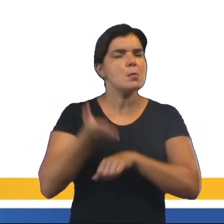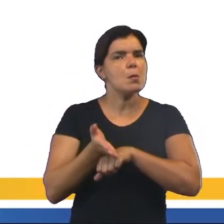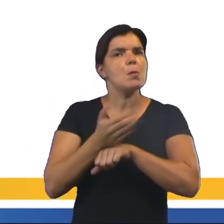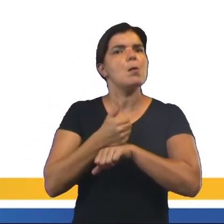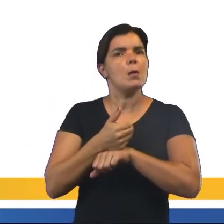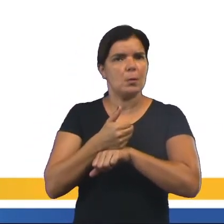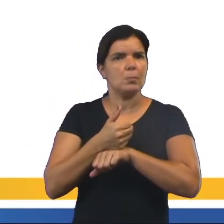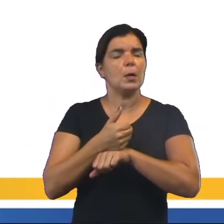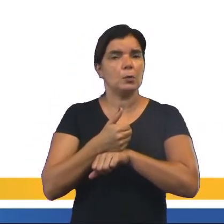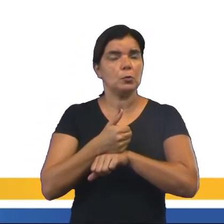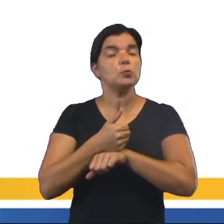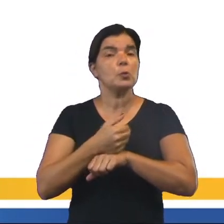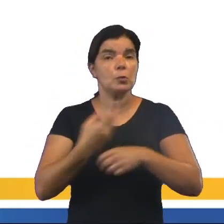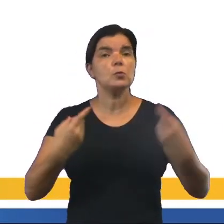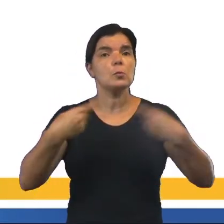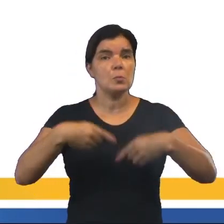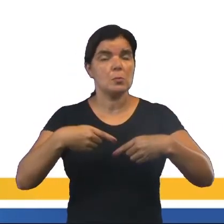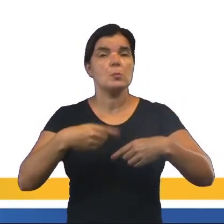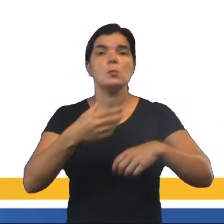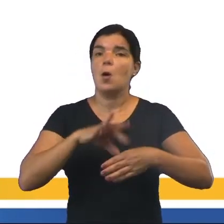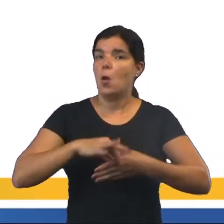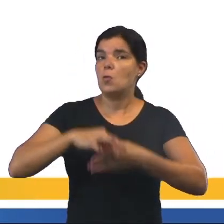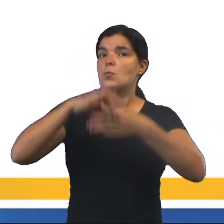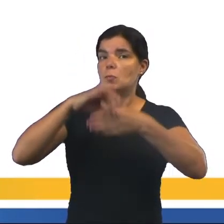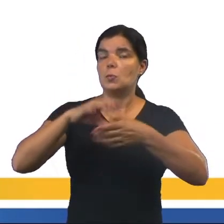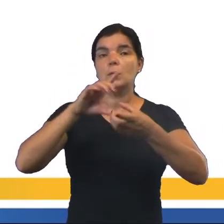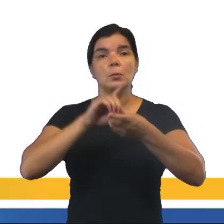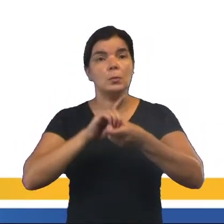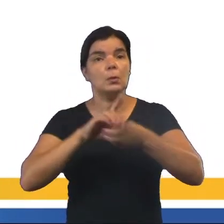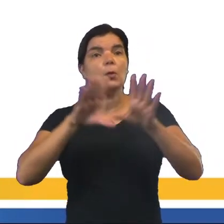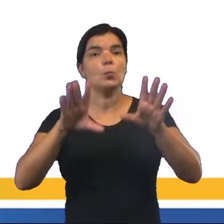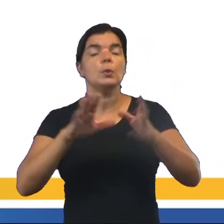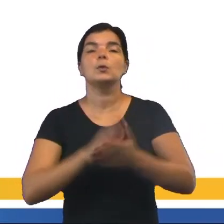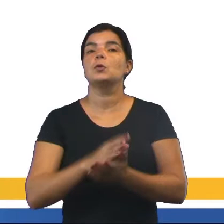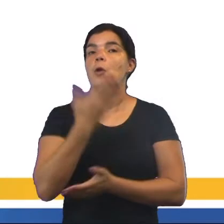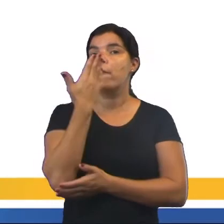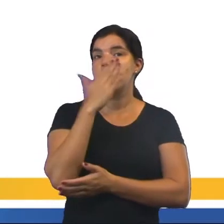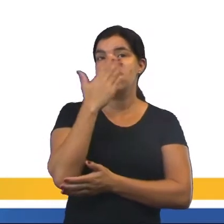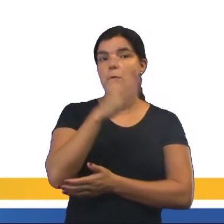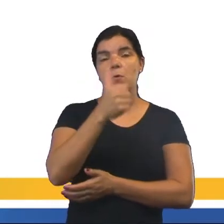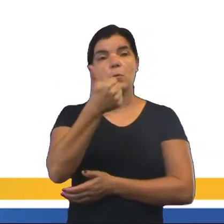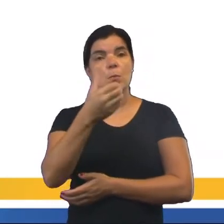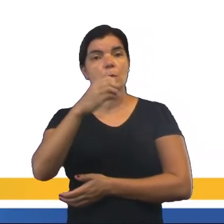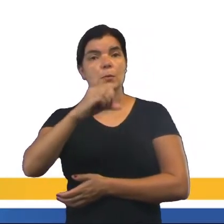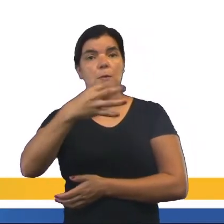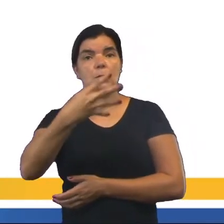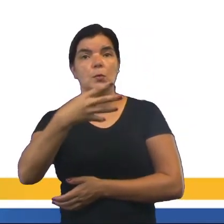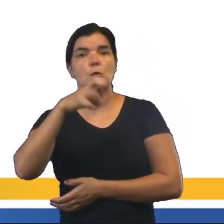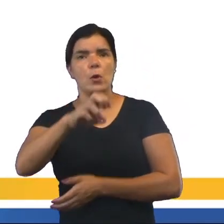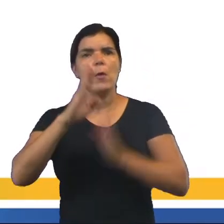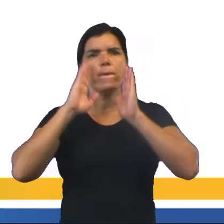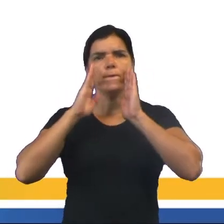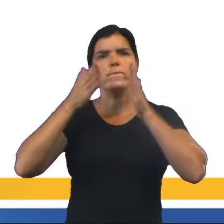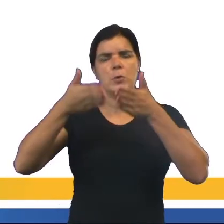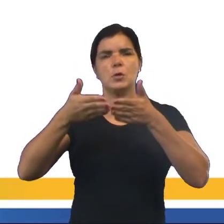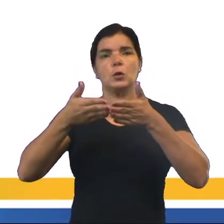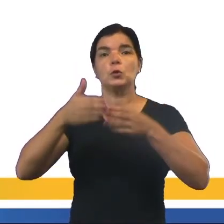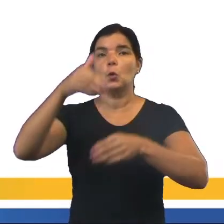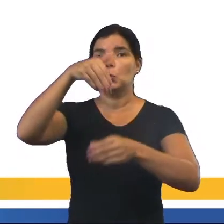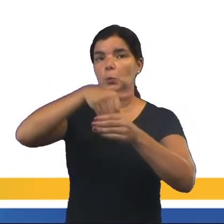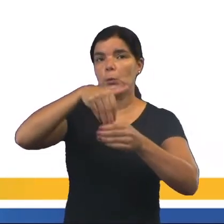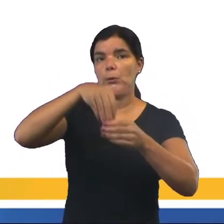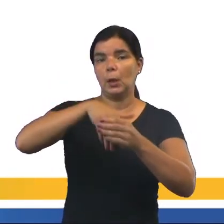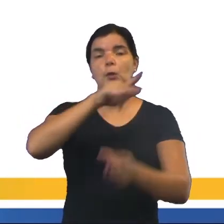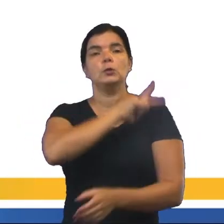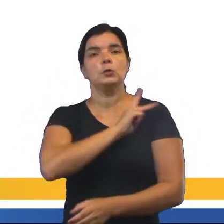antecipar-se aos adversários e liderar a abertura democrática. Em fevereiro de 1945, ele fixou o prazo para as